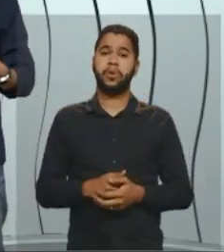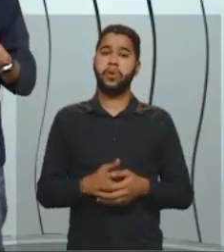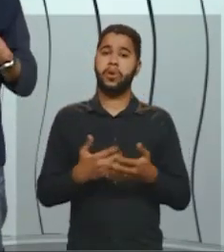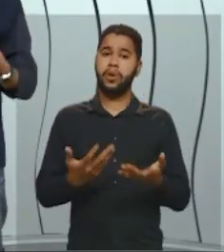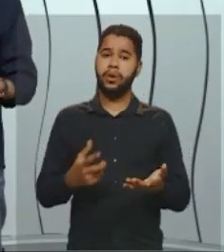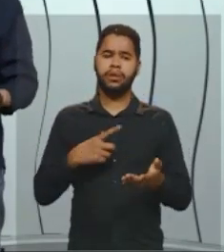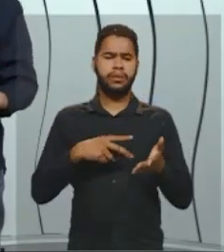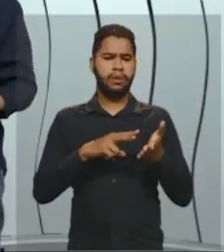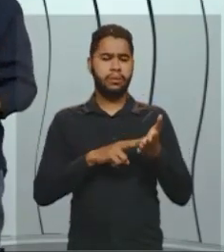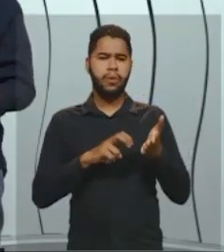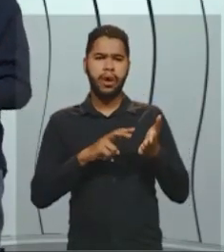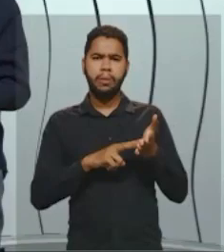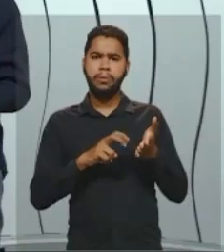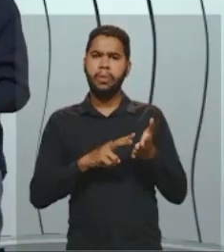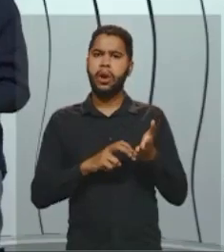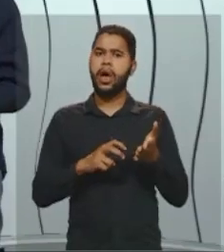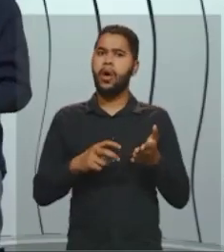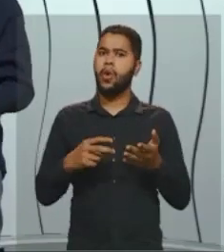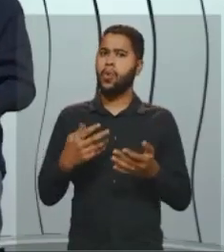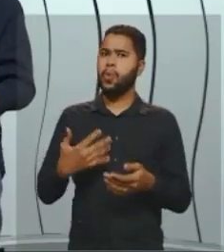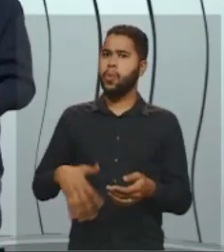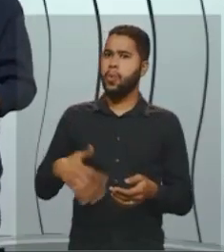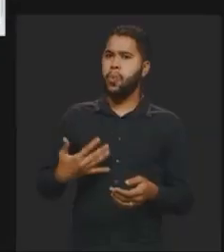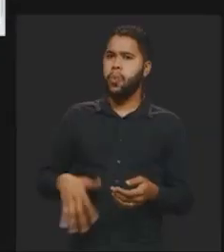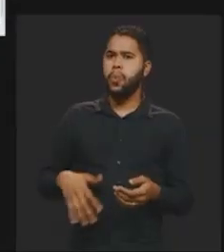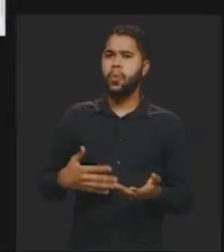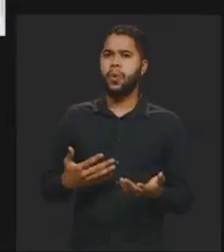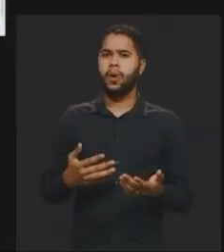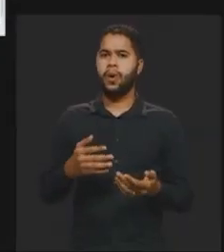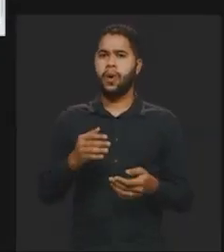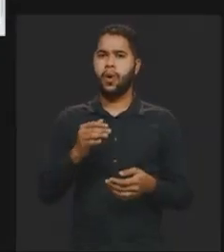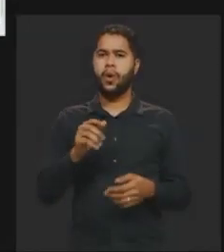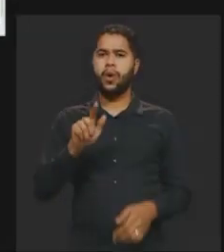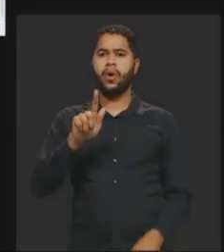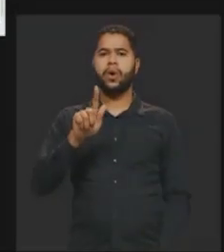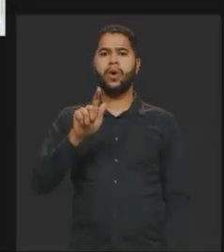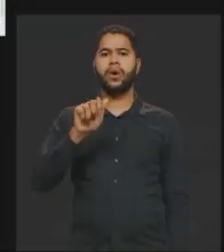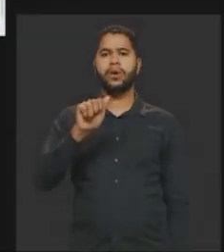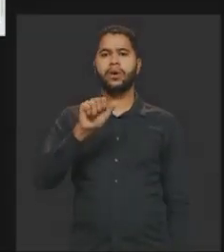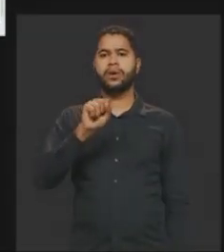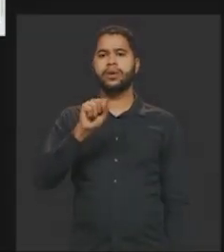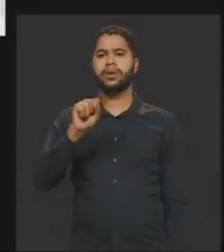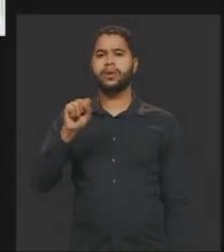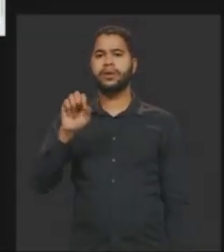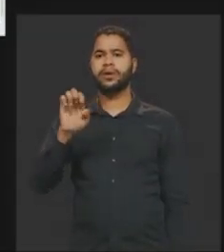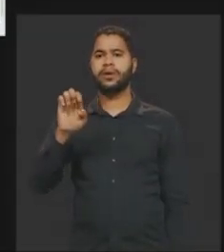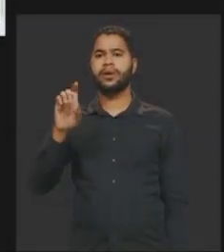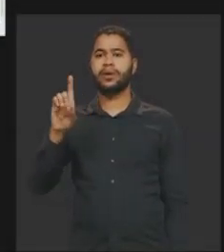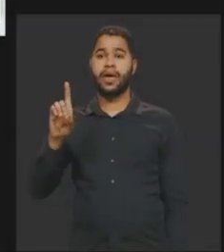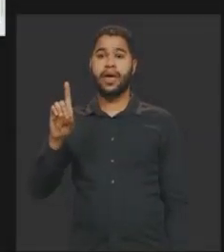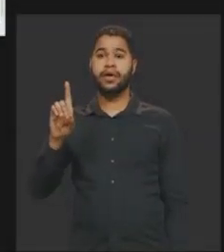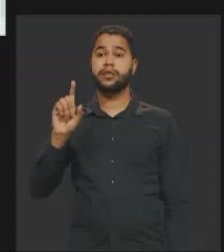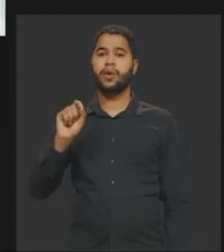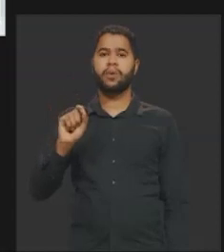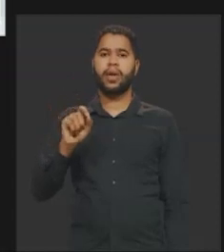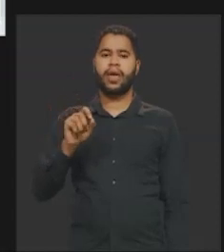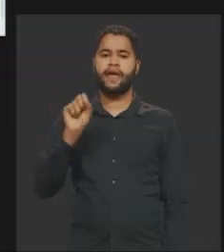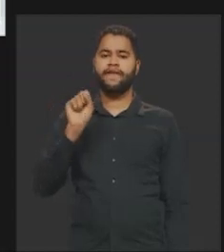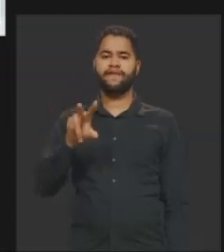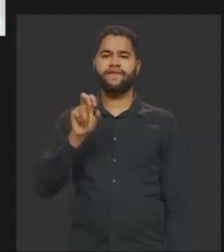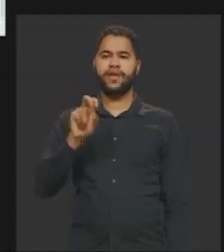também seja um vocabulário forte, gassed, poisoned with gas, envenenado com gás.